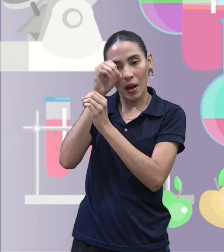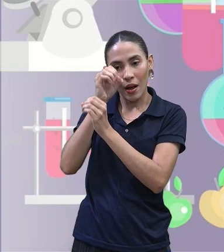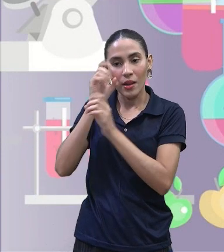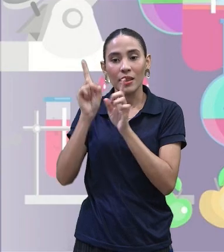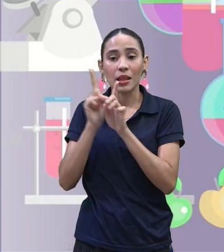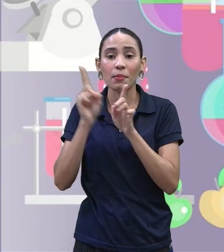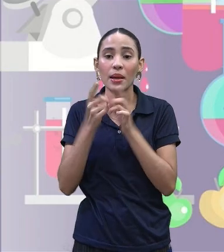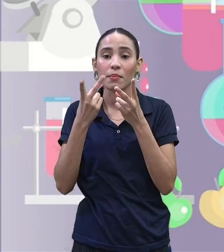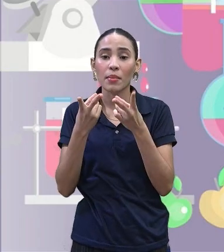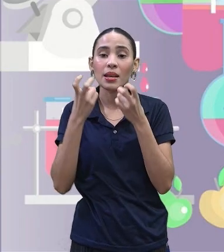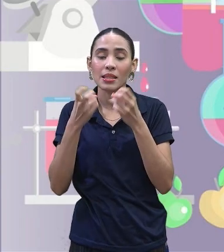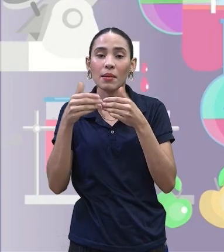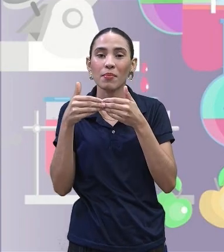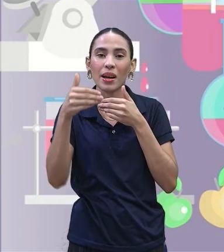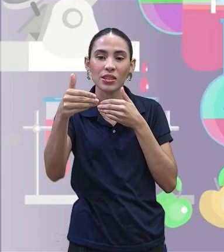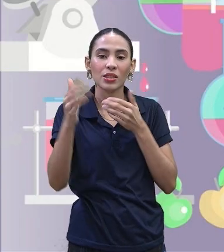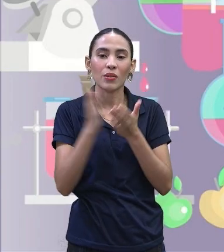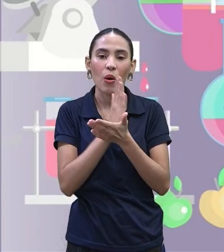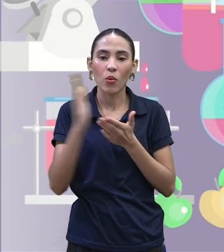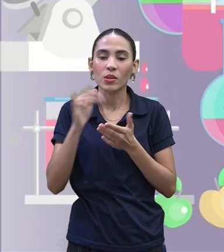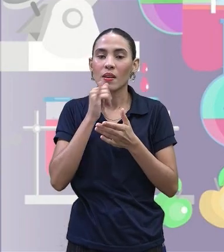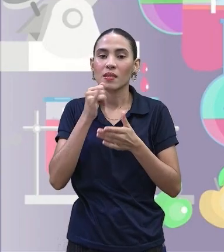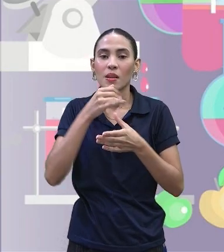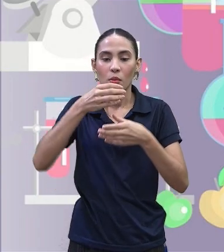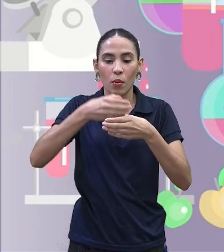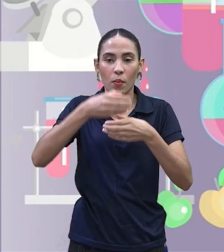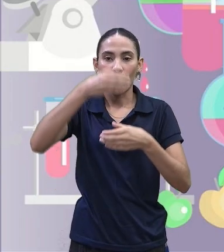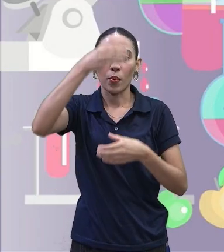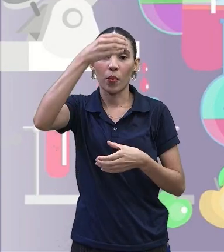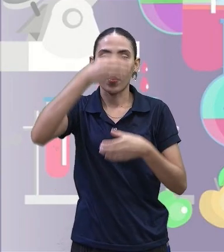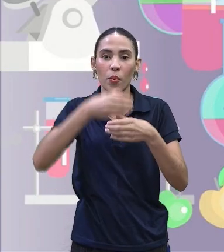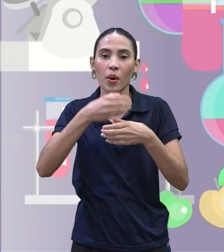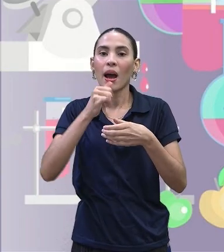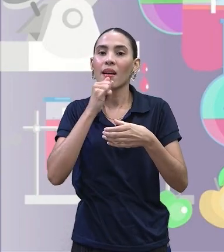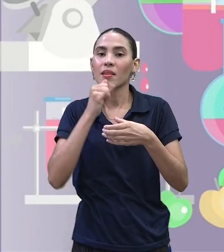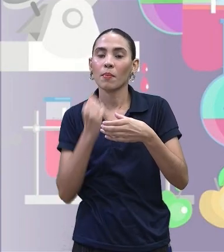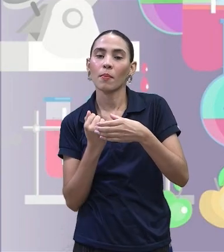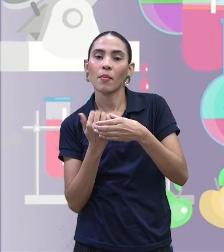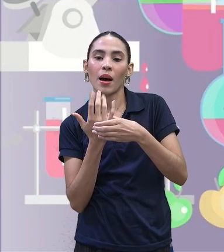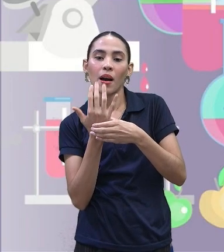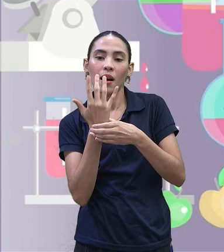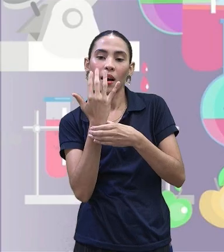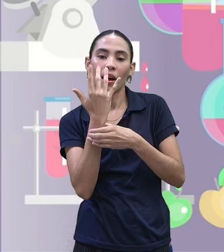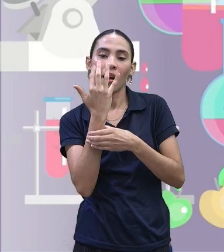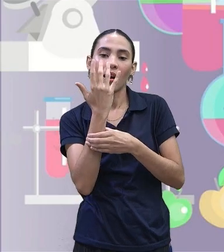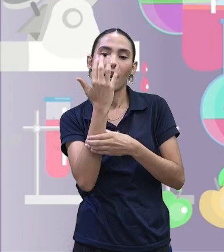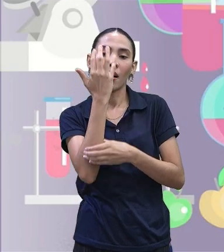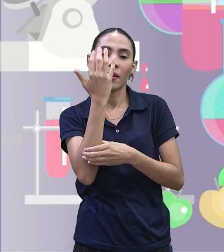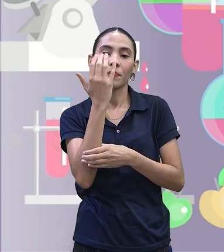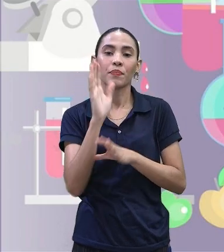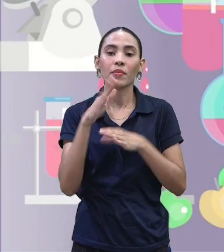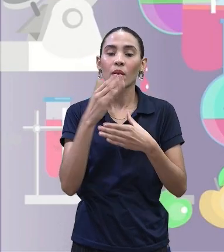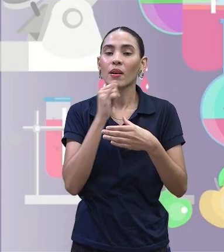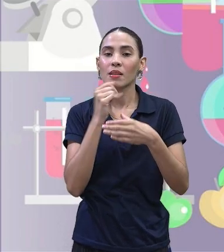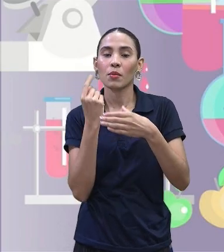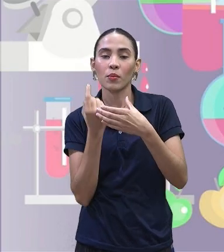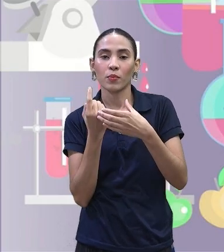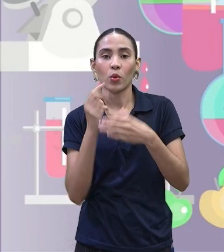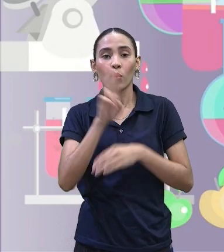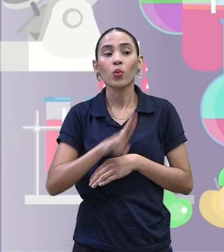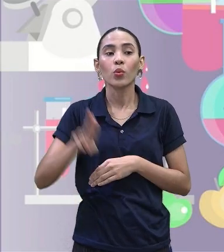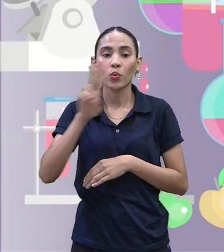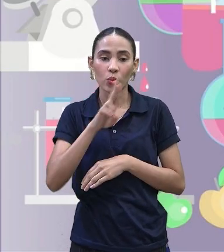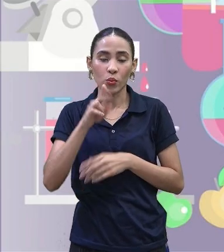vê partindo de alguns desses tubos nas imagens, plantas, que então está demonstrando assim o uso